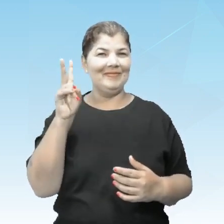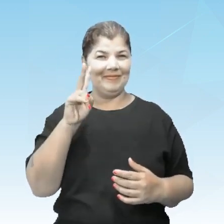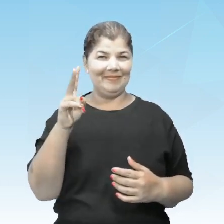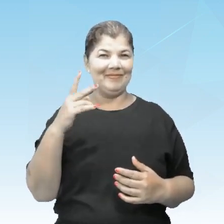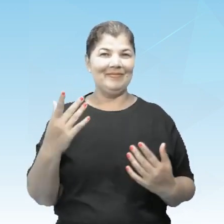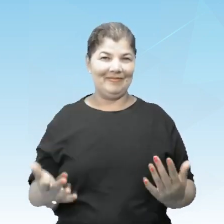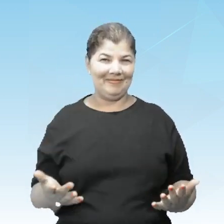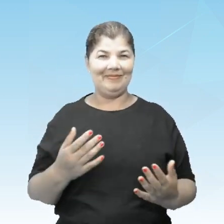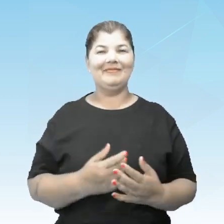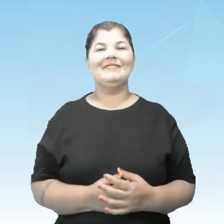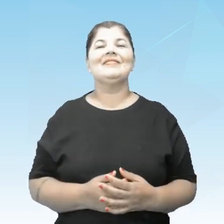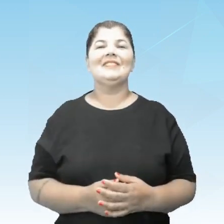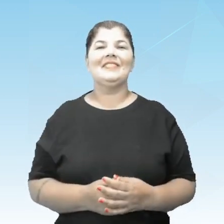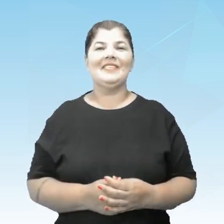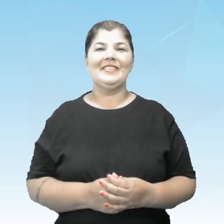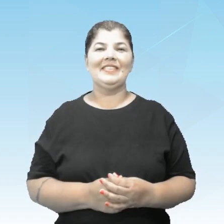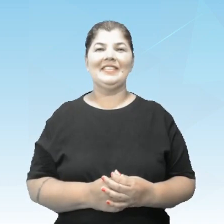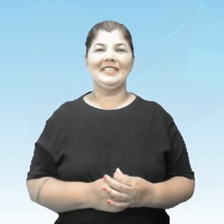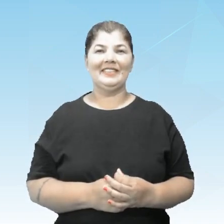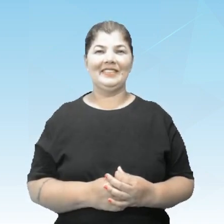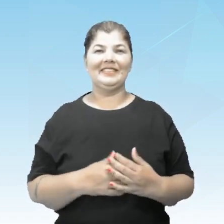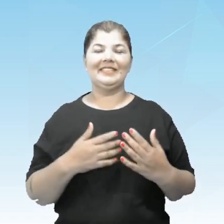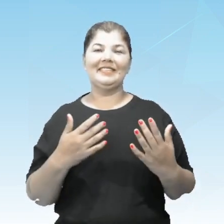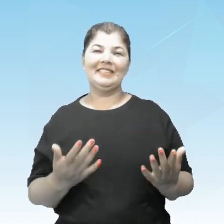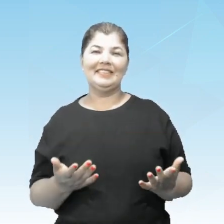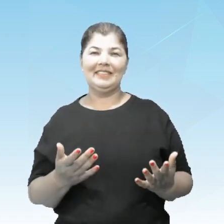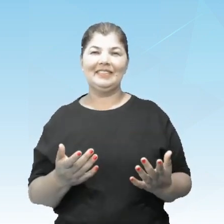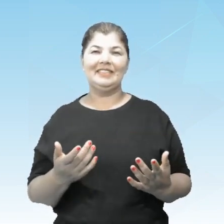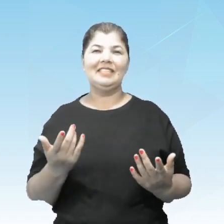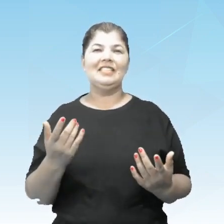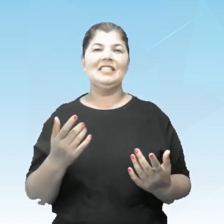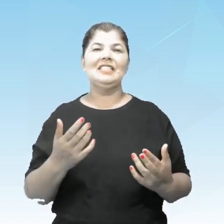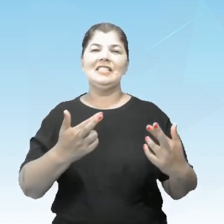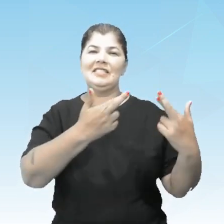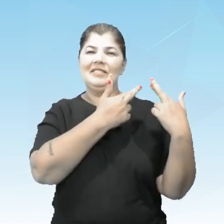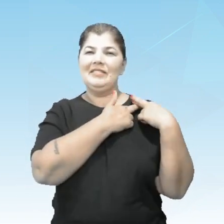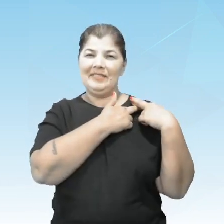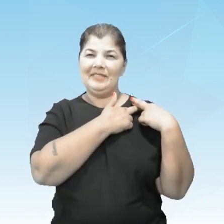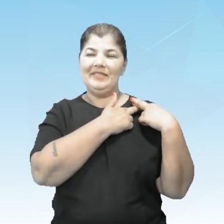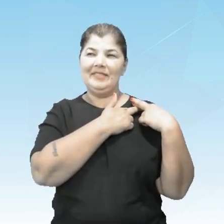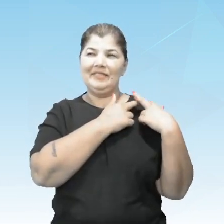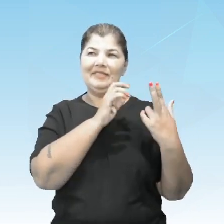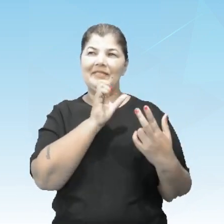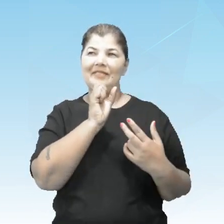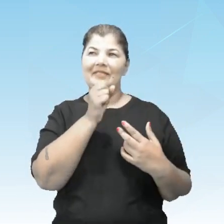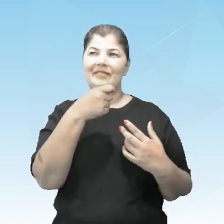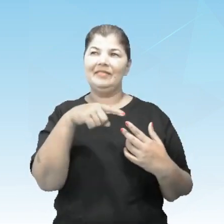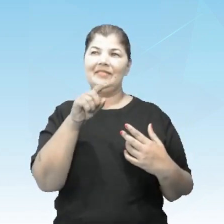história. Então, vamos lá, pessoal. Então, independência em São Domingos.